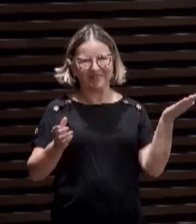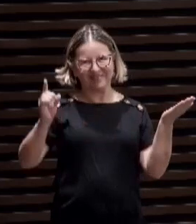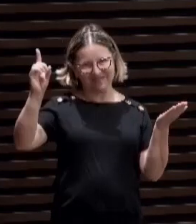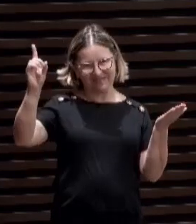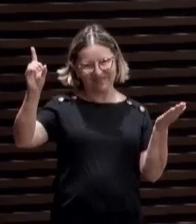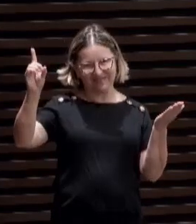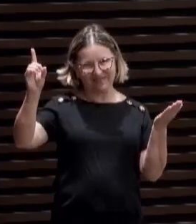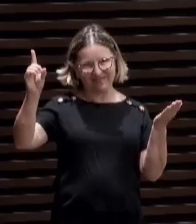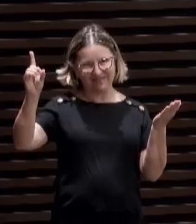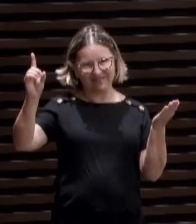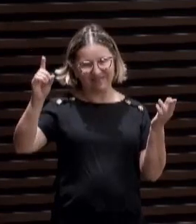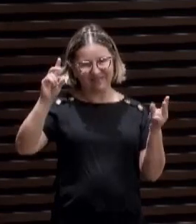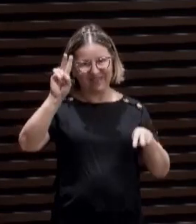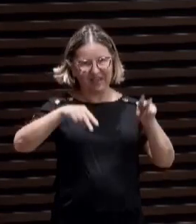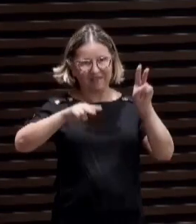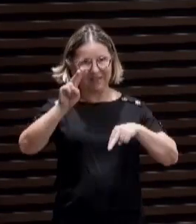avaliarmos como nós estamos vivendo,